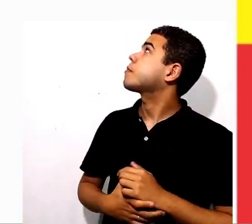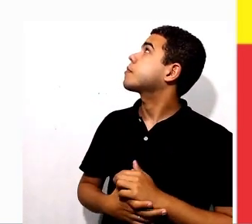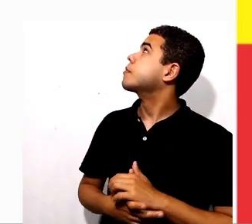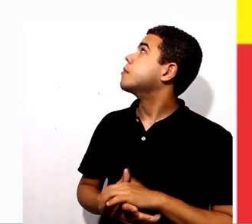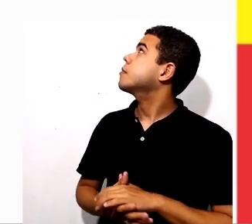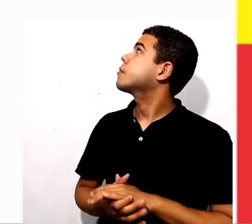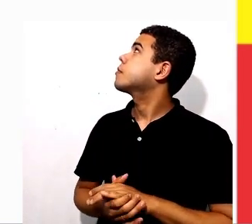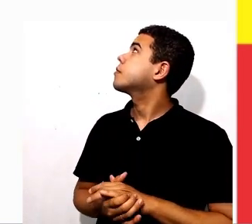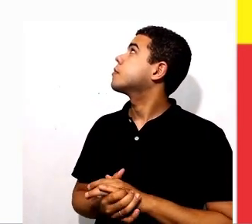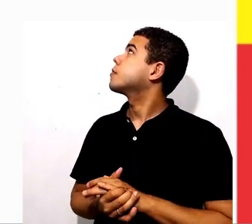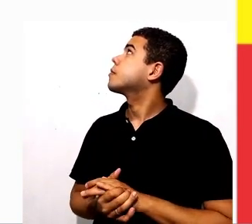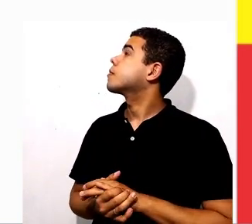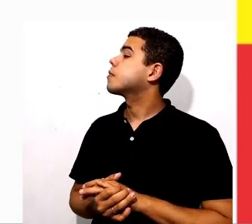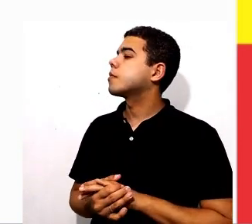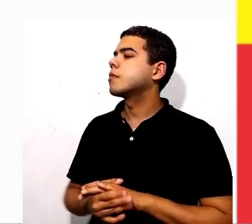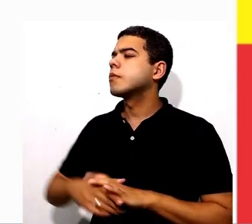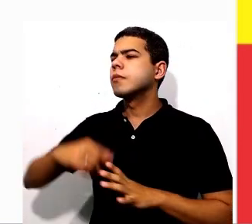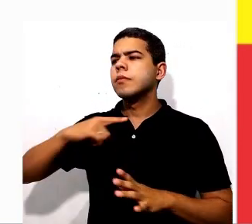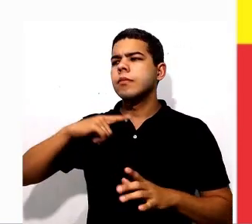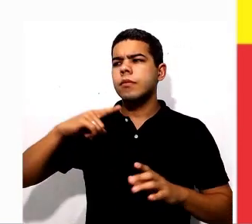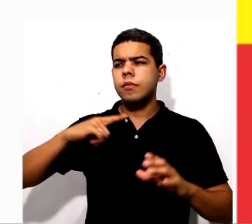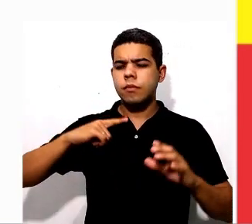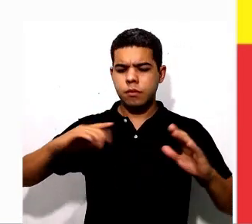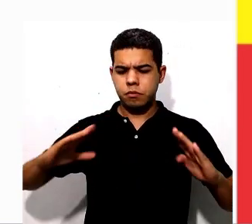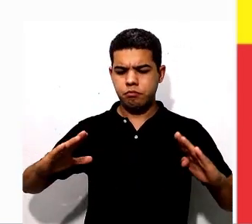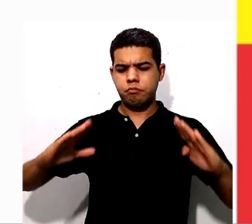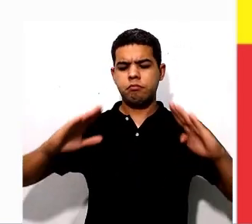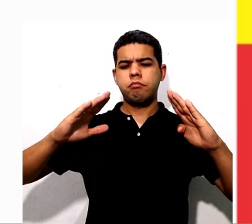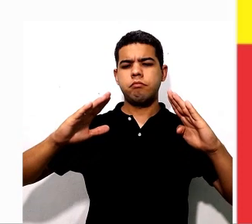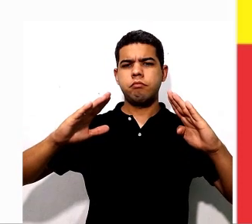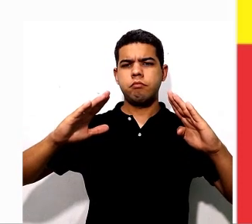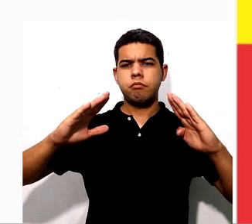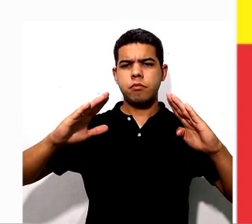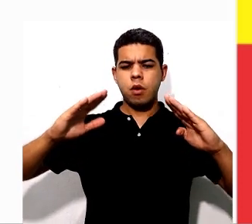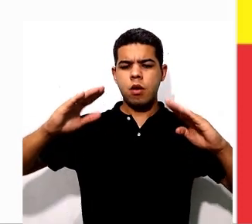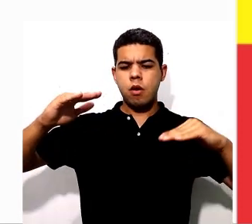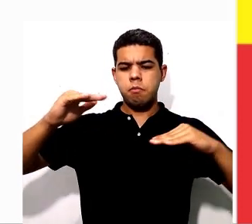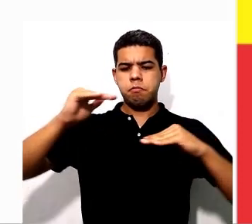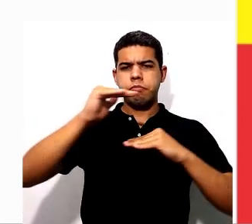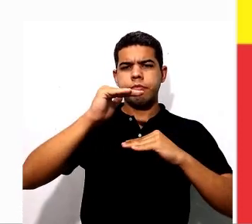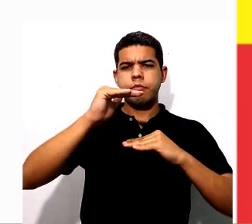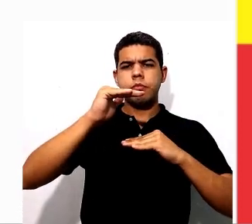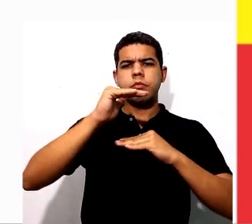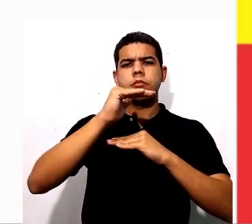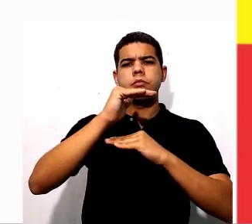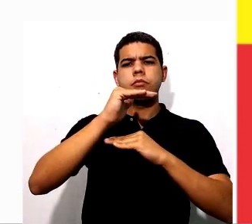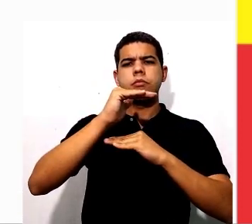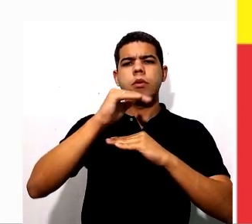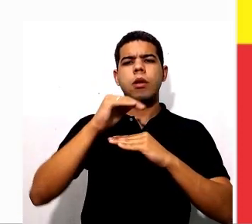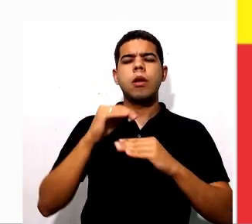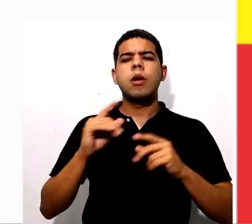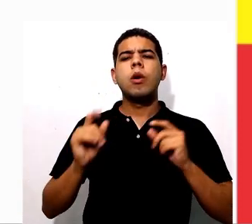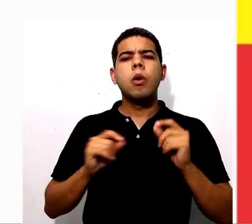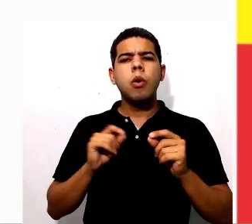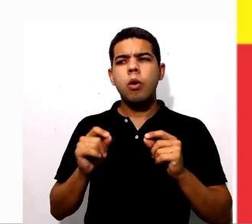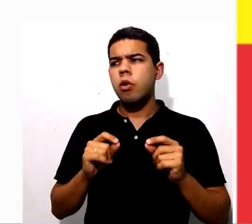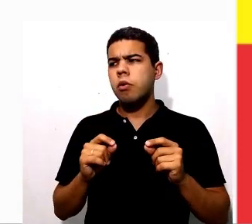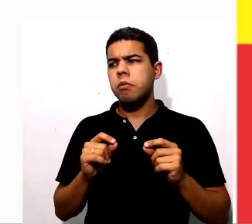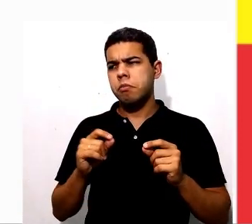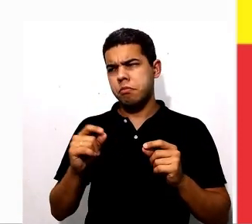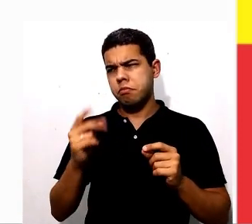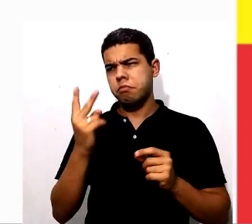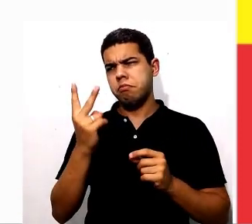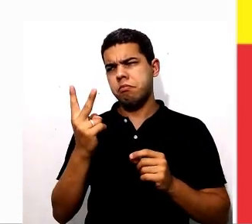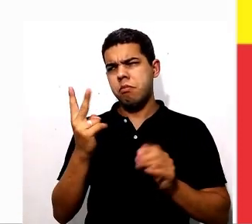diagonais e aqui tem 4. O que aconteceu? De 2 para 4. Dobra. Beleza. Então, o que acontece com